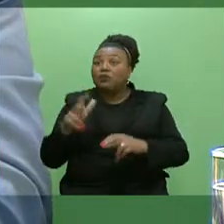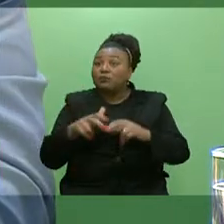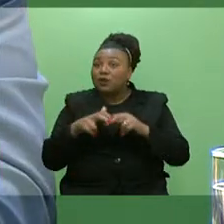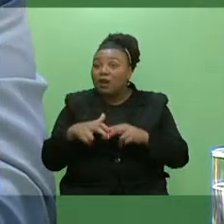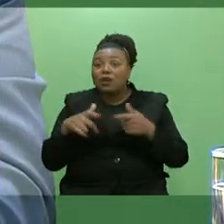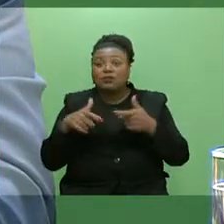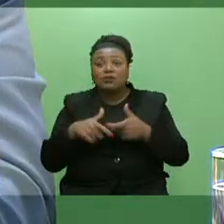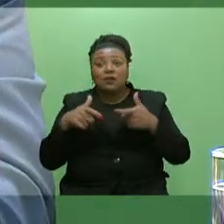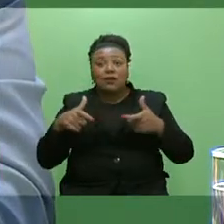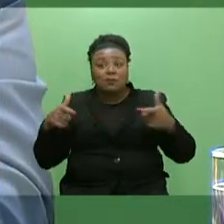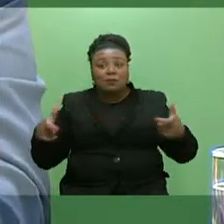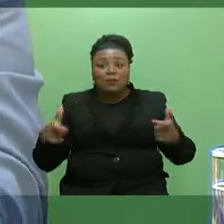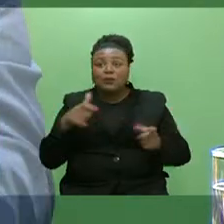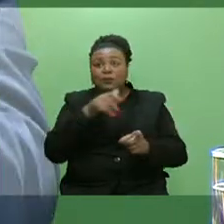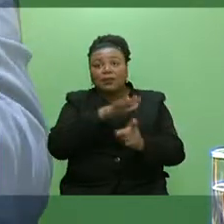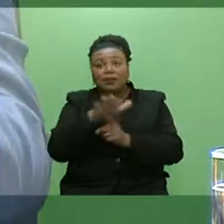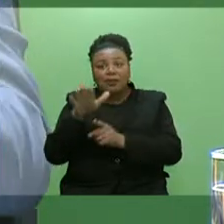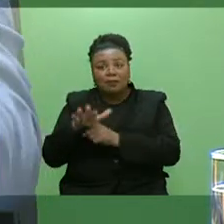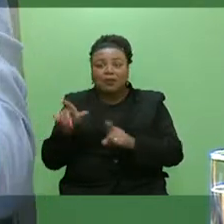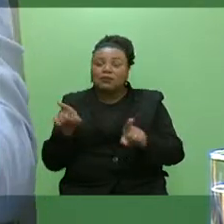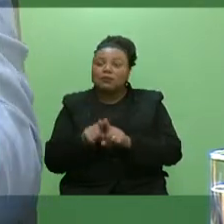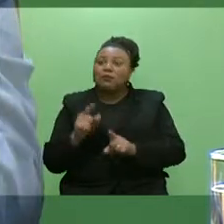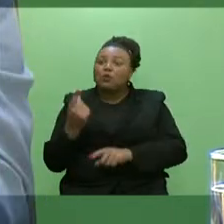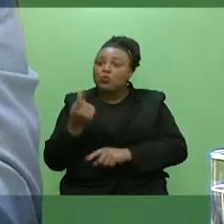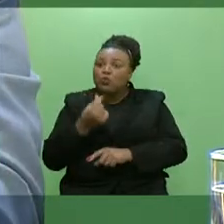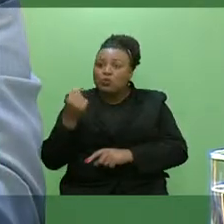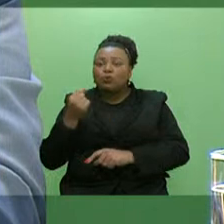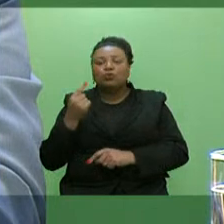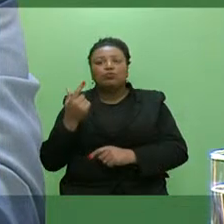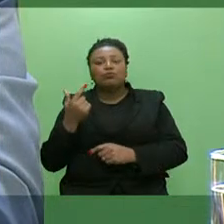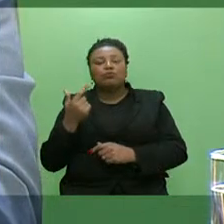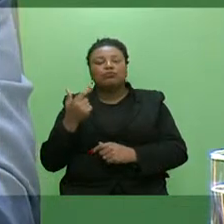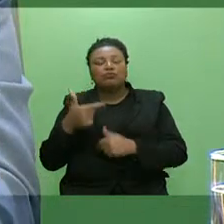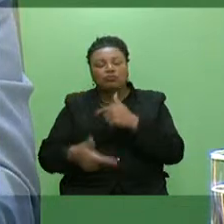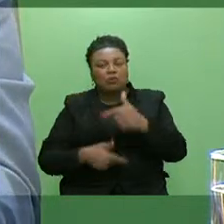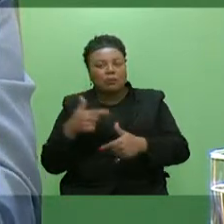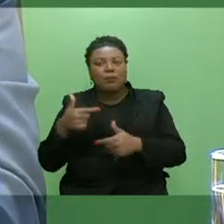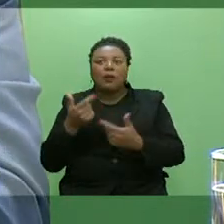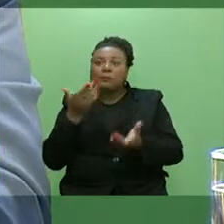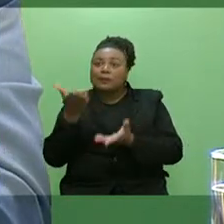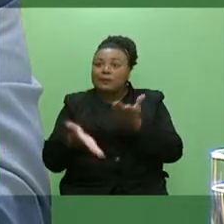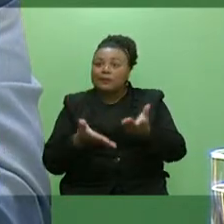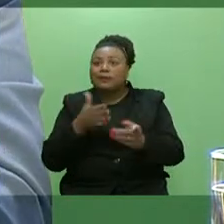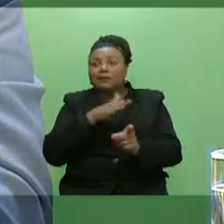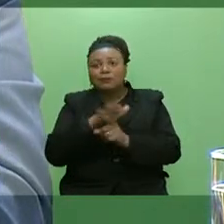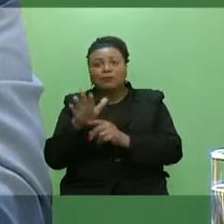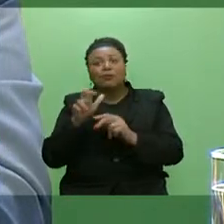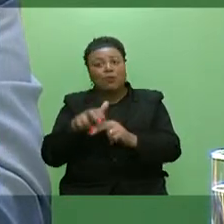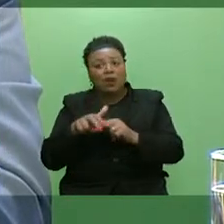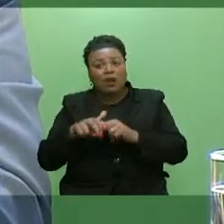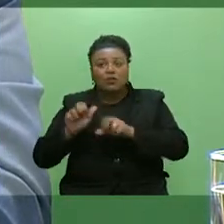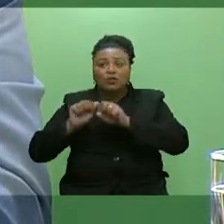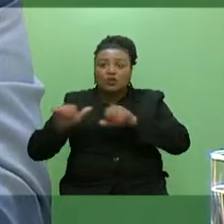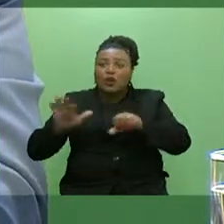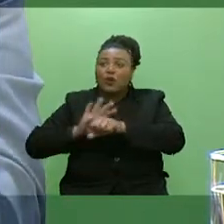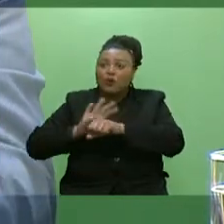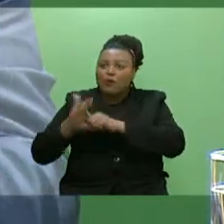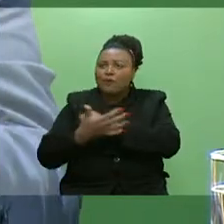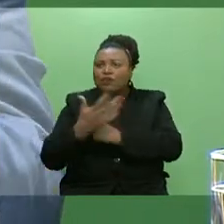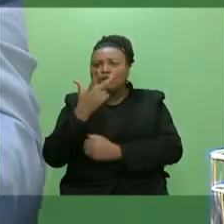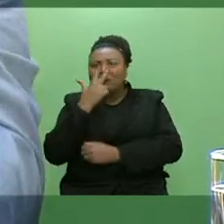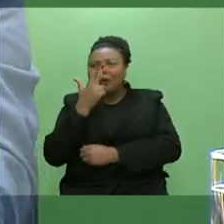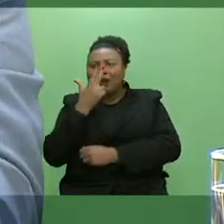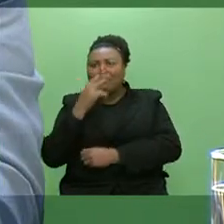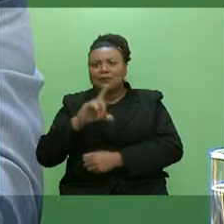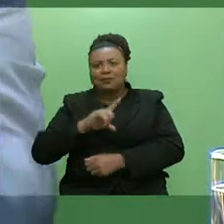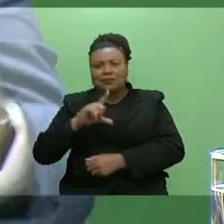aumento da demanda e do custo da operação para o atendimento da demanda em virtude da pandemia. Me parece que nós